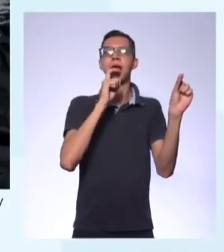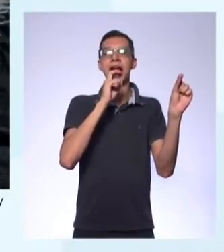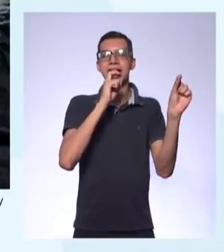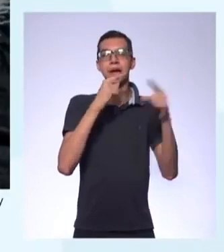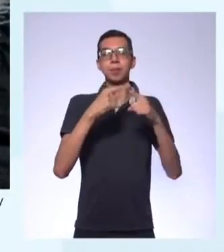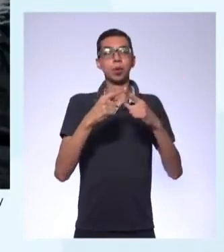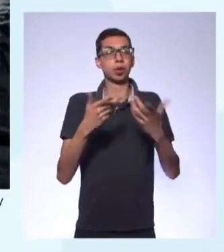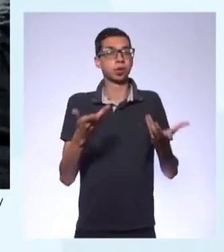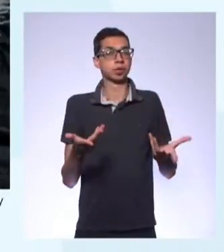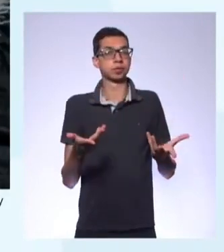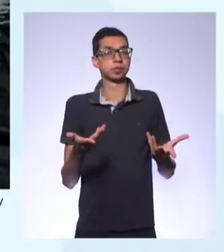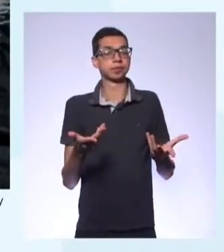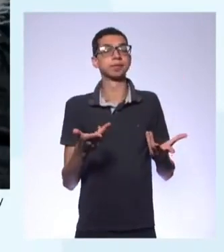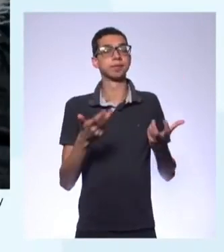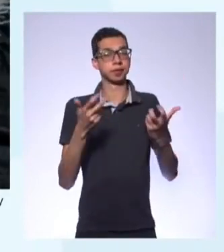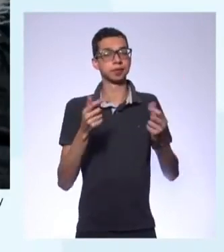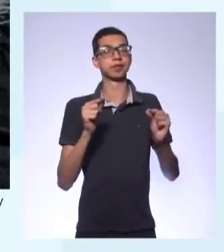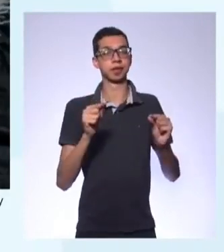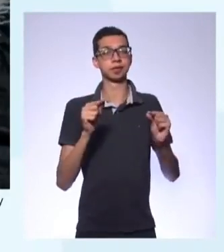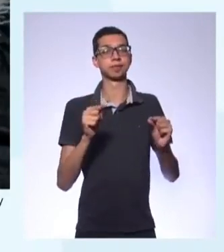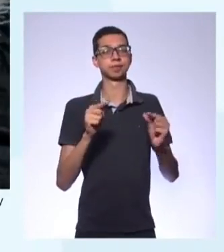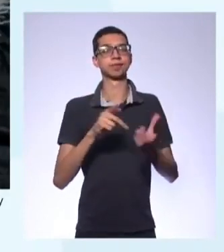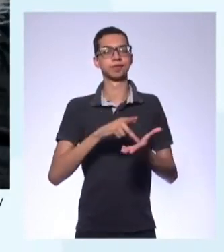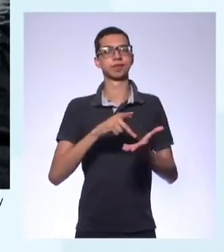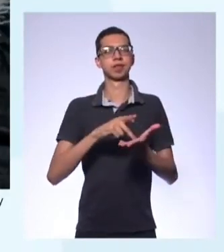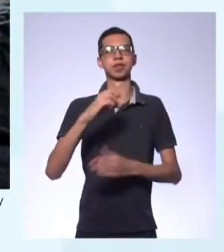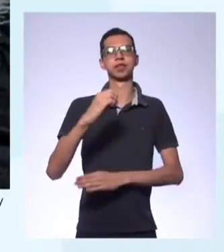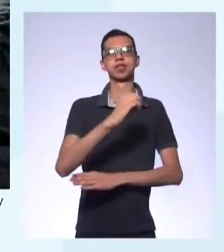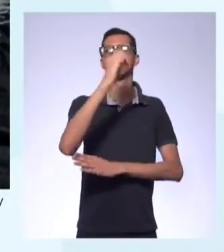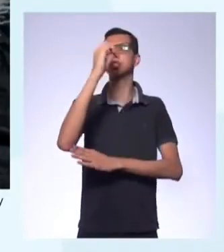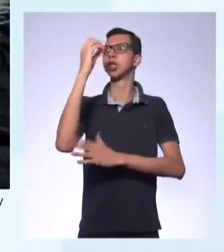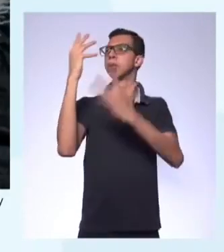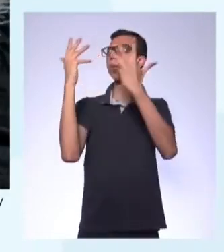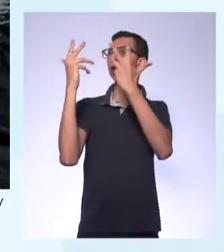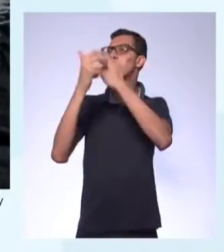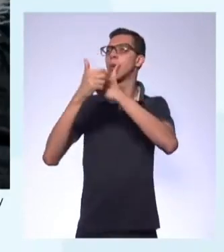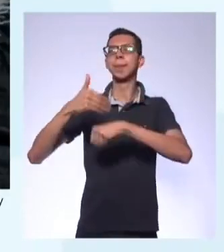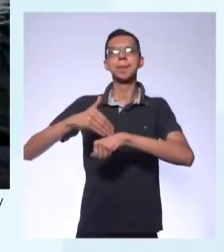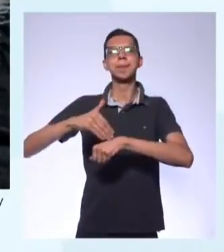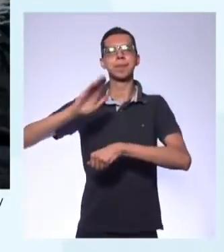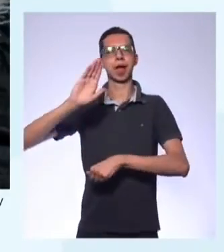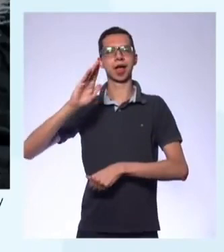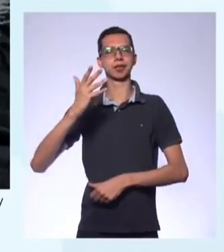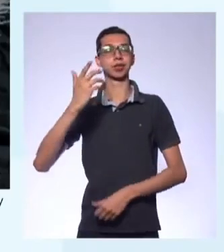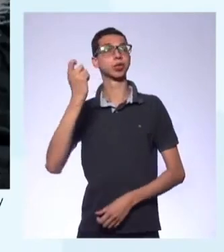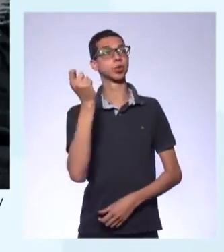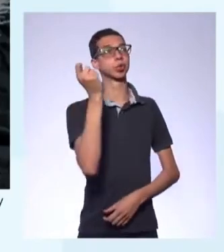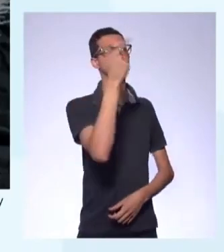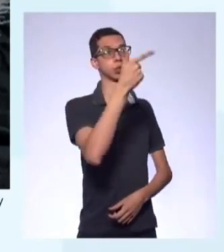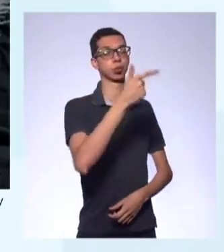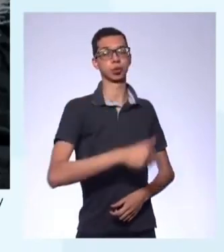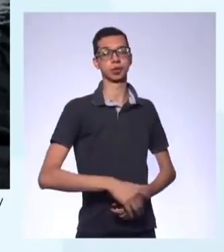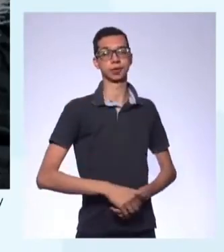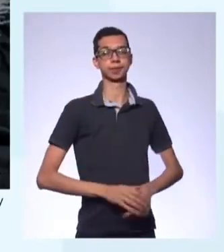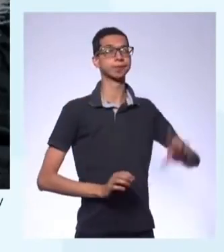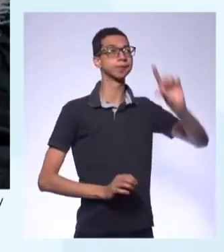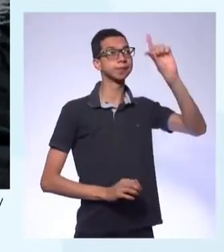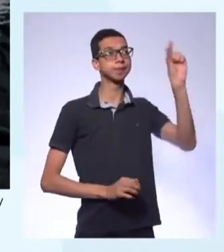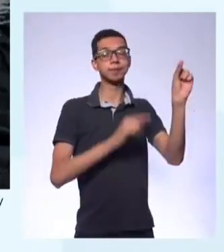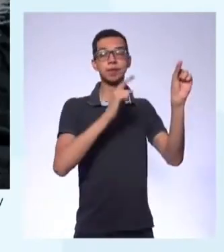que, como serva, és mais formosa que ela. Eis minha dama. Oh, sim, é o meu